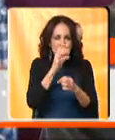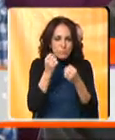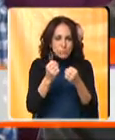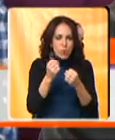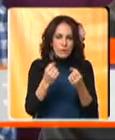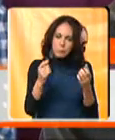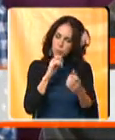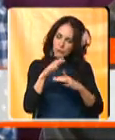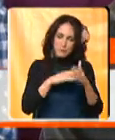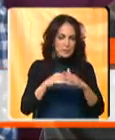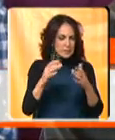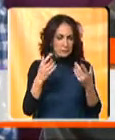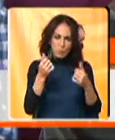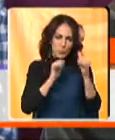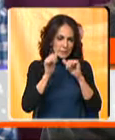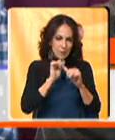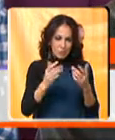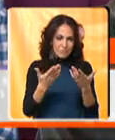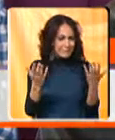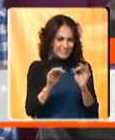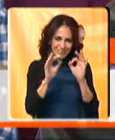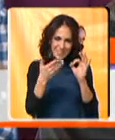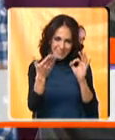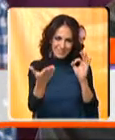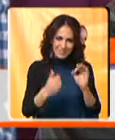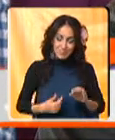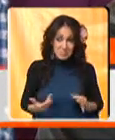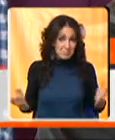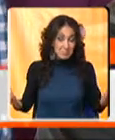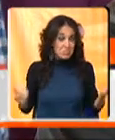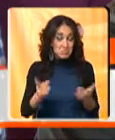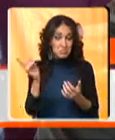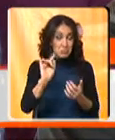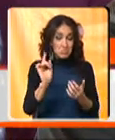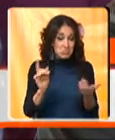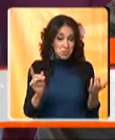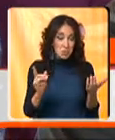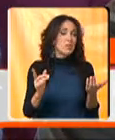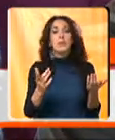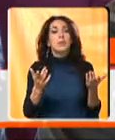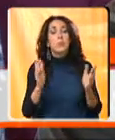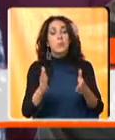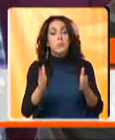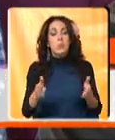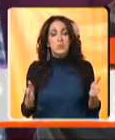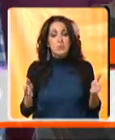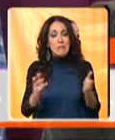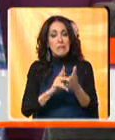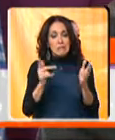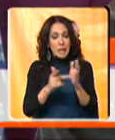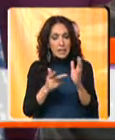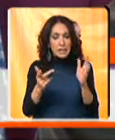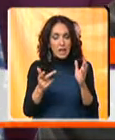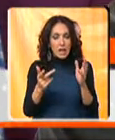denso, dá sempre para fazer qualquer coisa. E neste caso foi uma cirurgia que não foi necessário utilizar técnicas